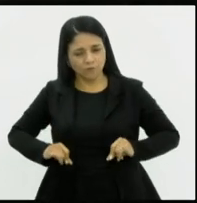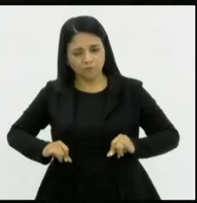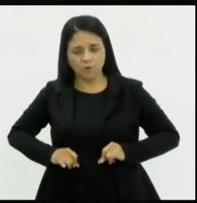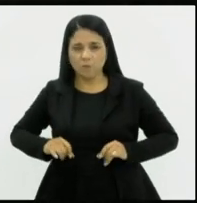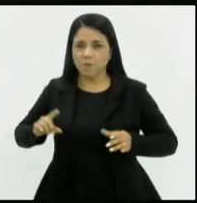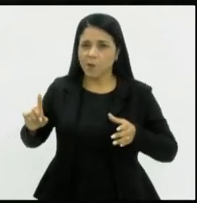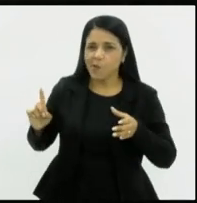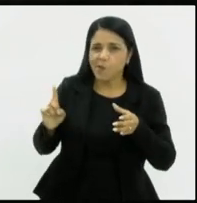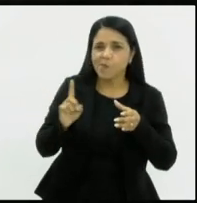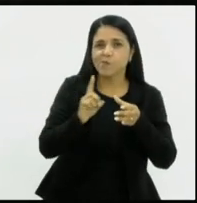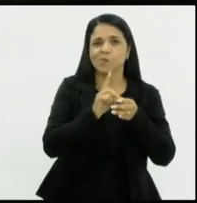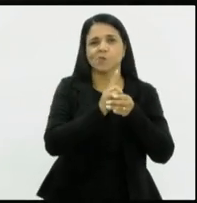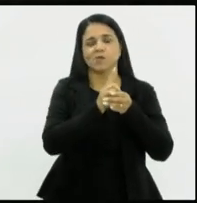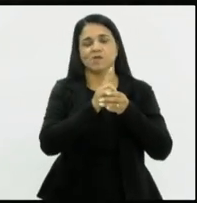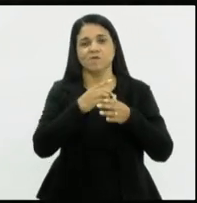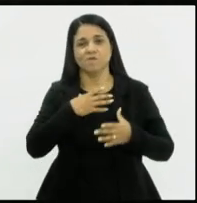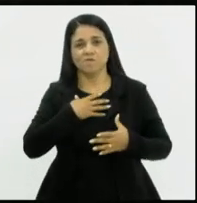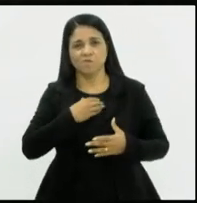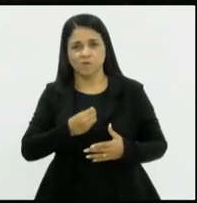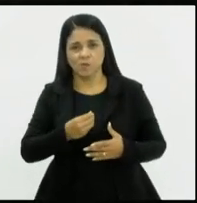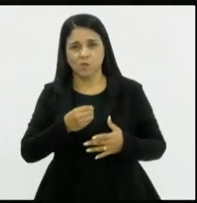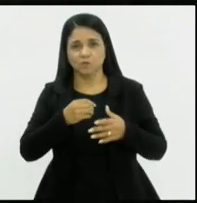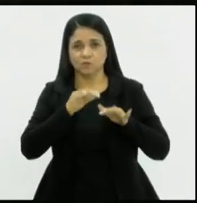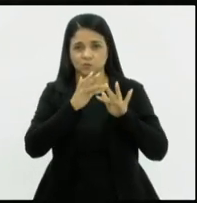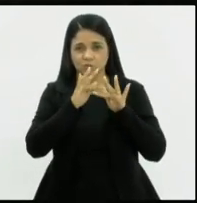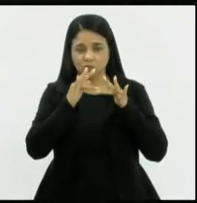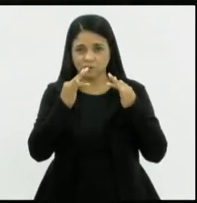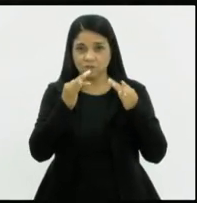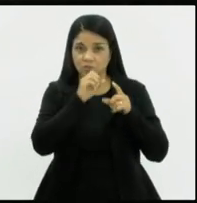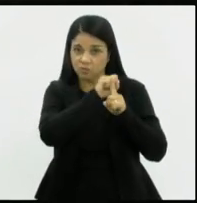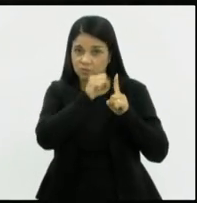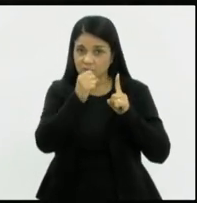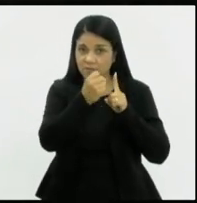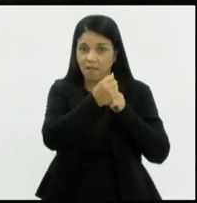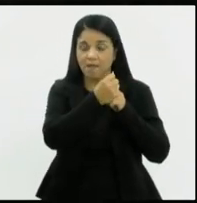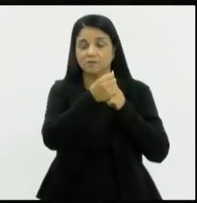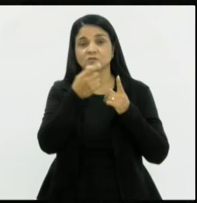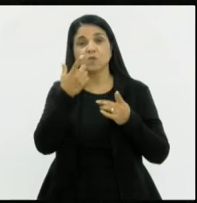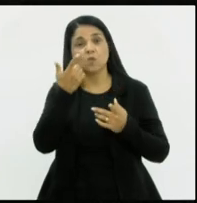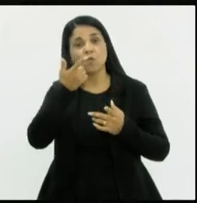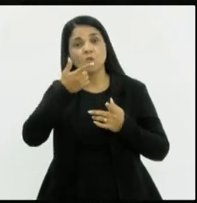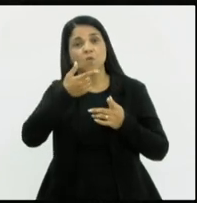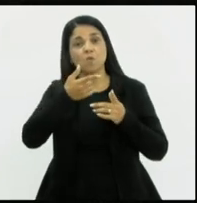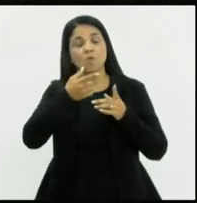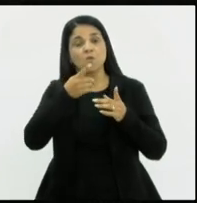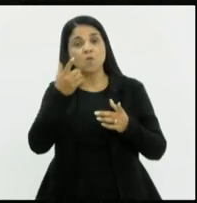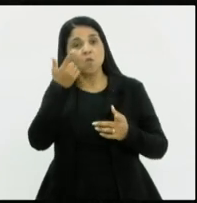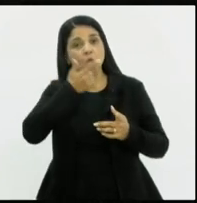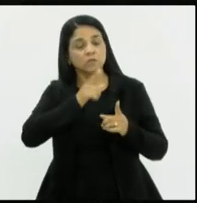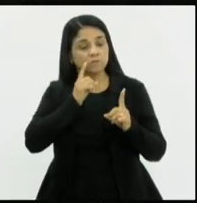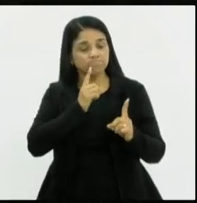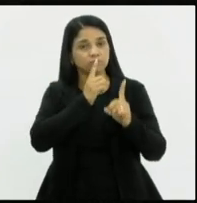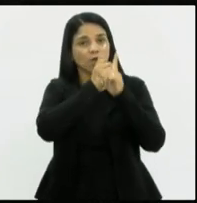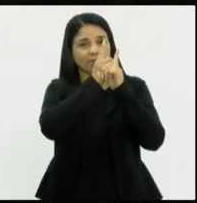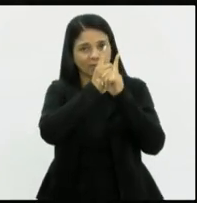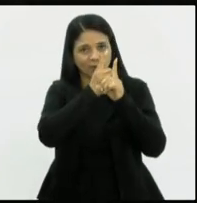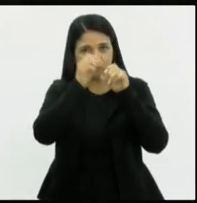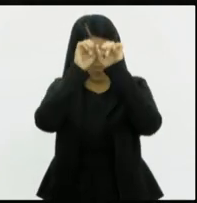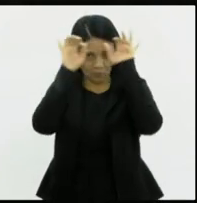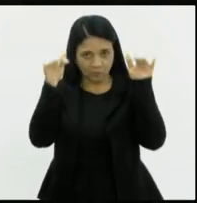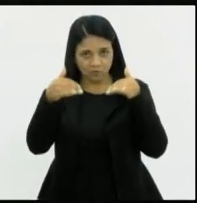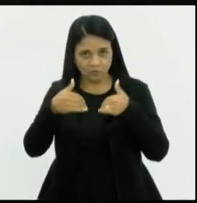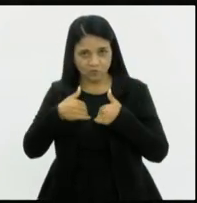na sociedade. Conseguir, por exemplo, o diagnóstico precoce é uma dificuldade. Incluir seu filho